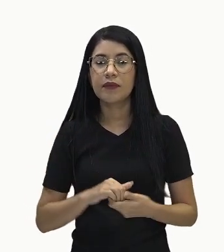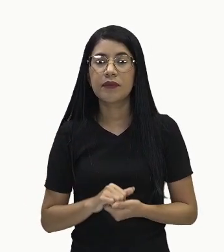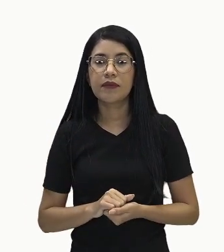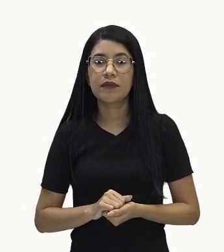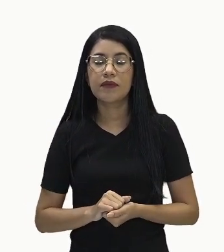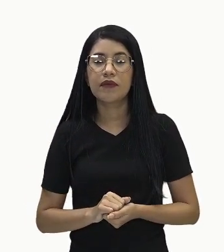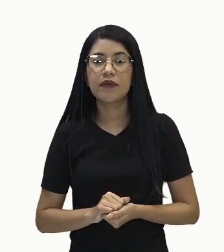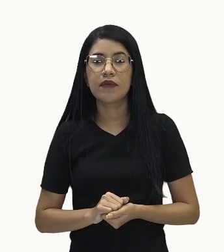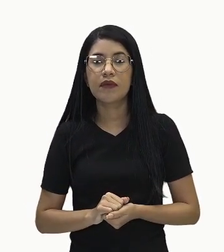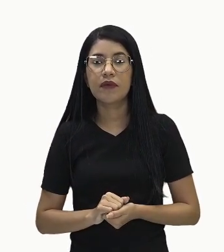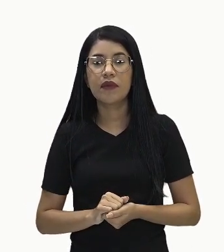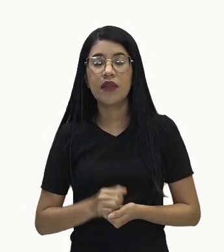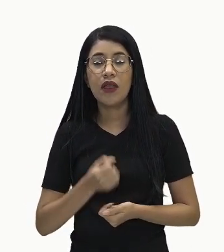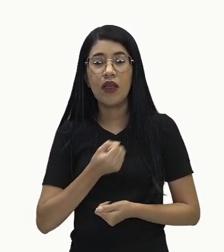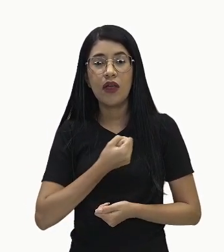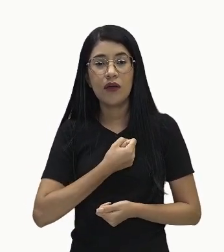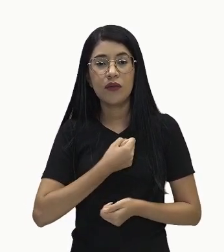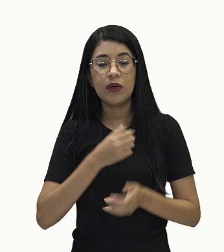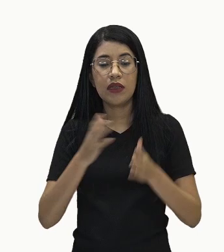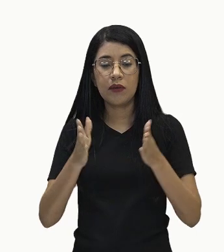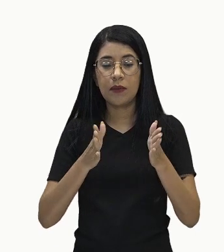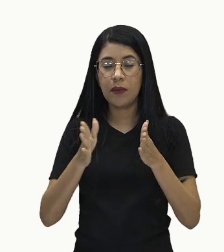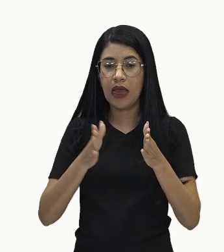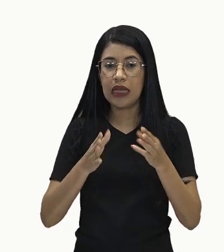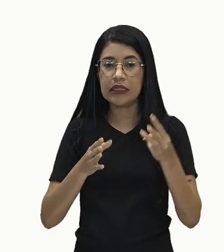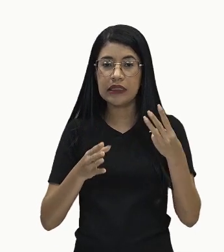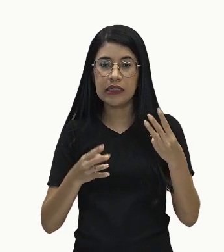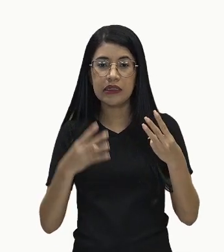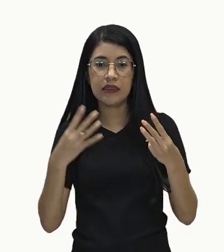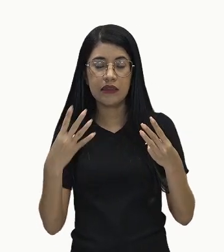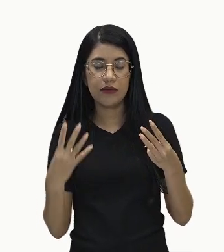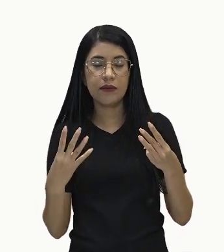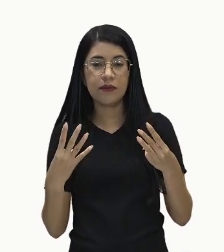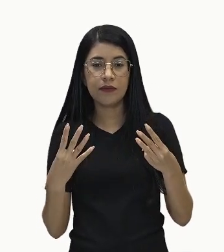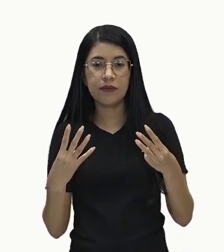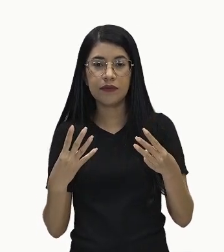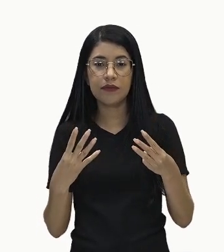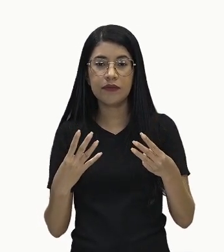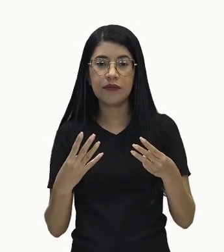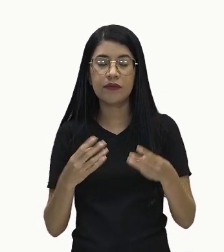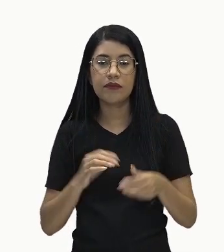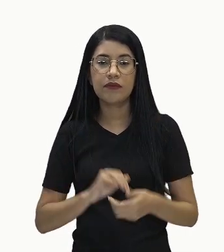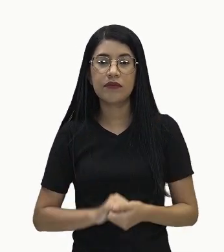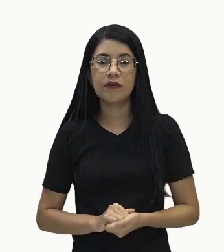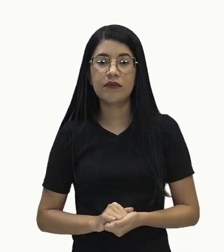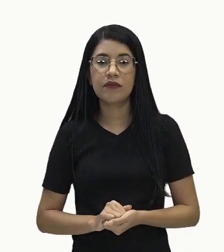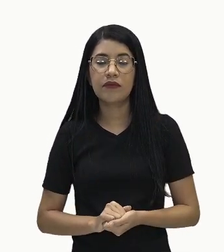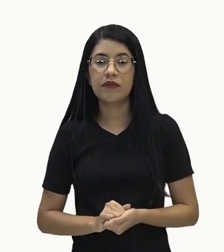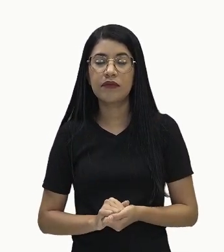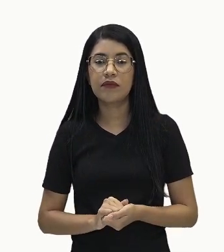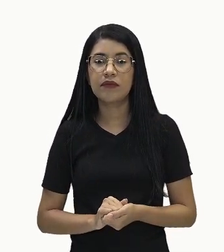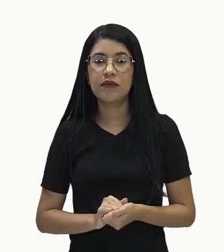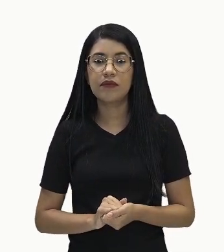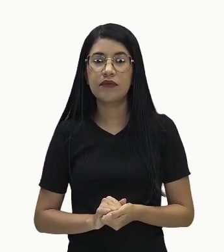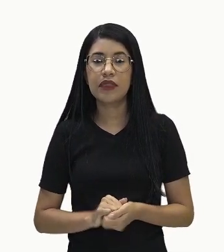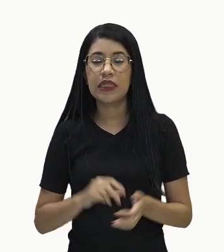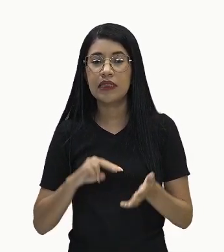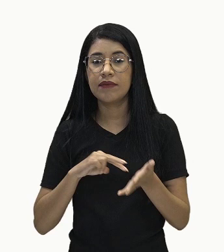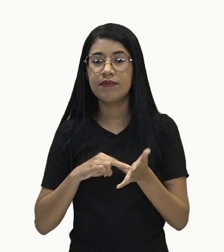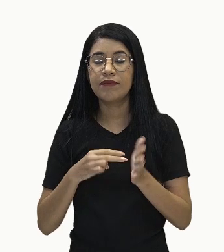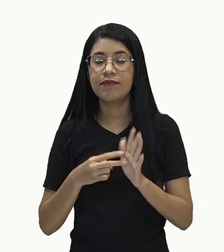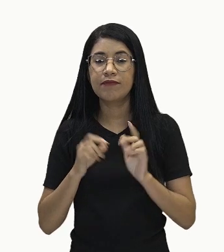nossa variância. Quanto é que vai ser a nossa variância? A nossa variância, que é justamente o que ele está querendo, vai ser o número que vai estar entre 3 e